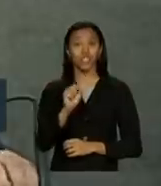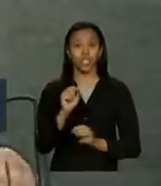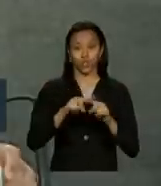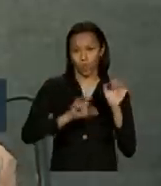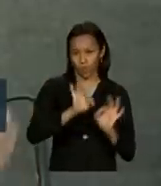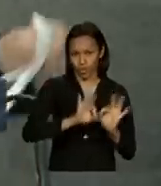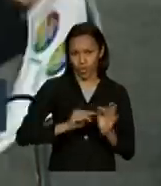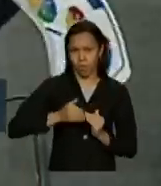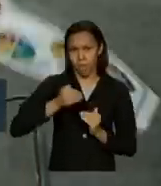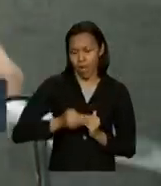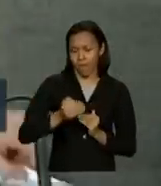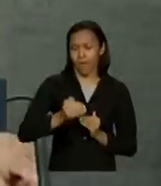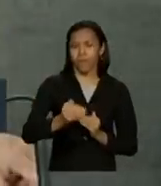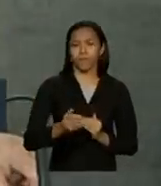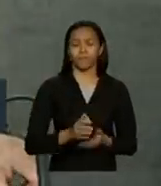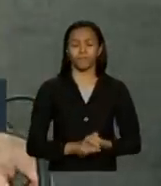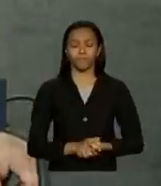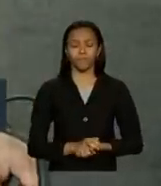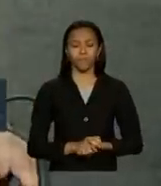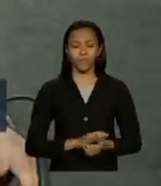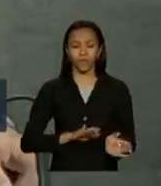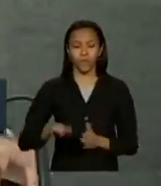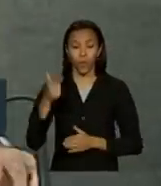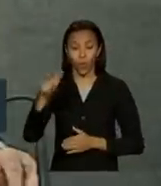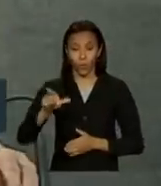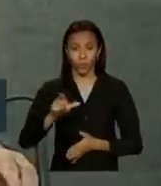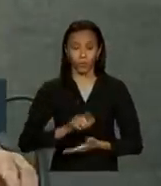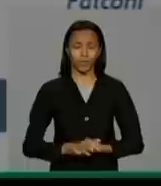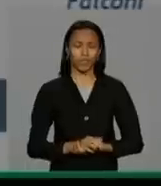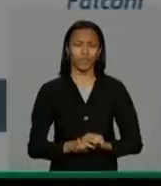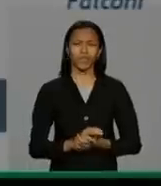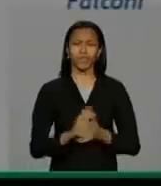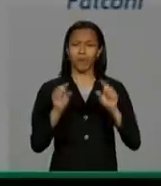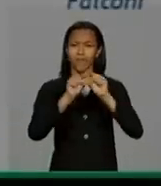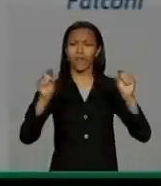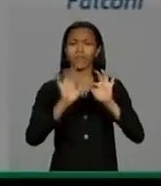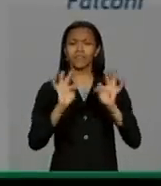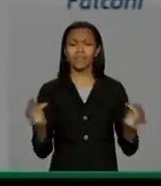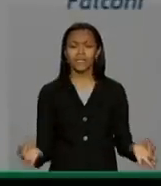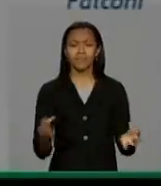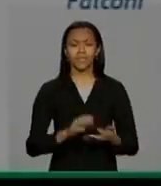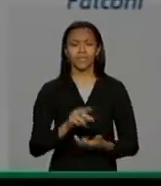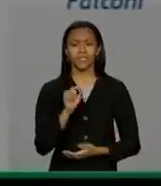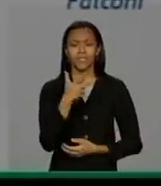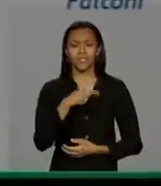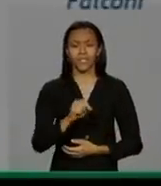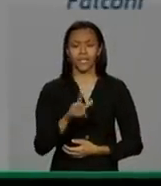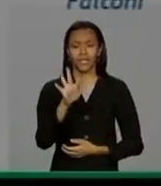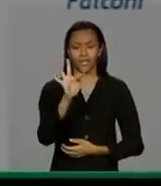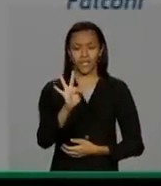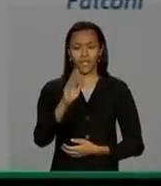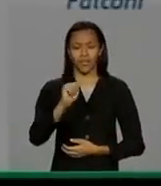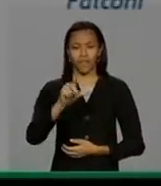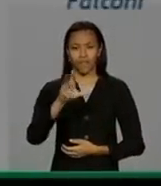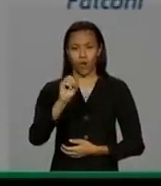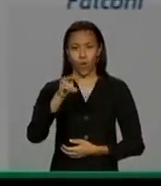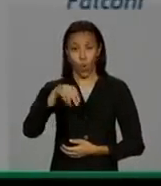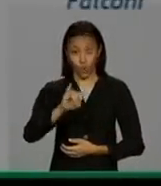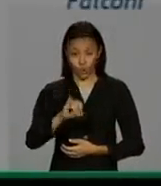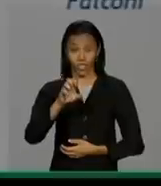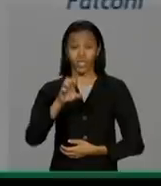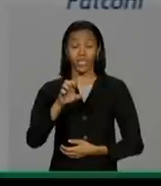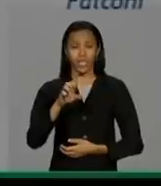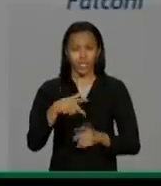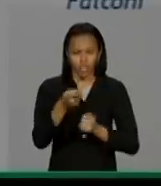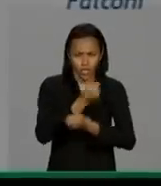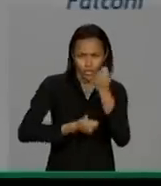próximo item tem uma frase bem simples do mestre Falcone dizer gerenciar é resolver problemas Tá